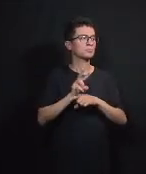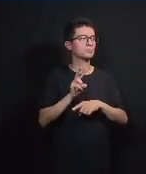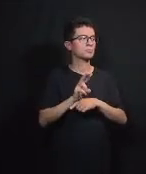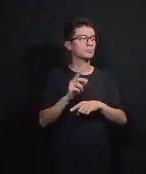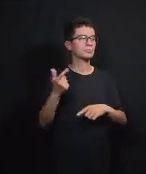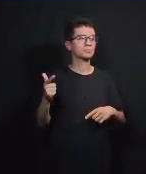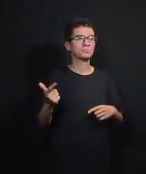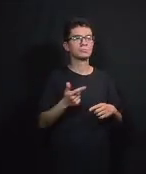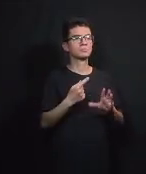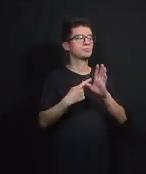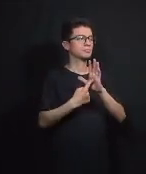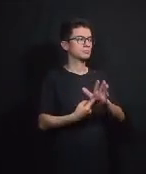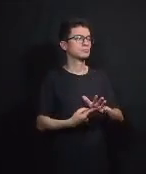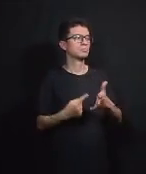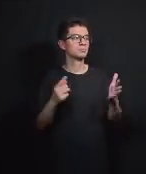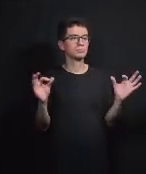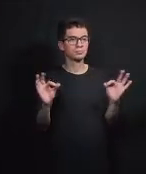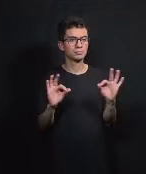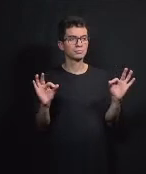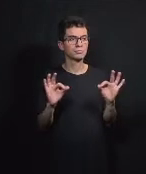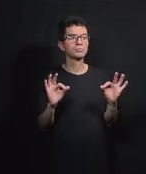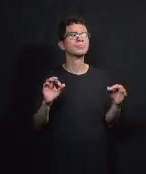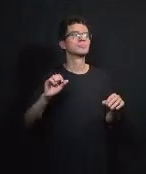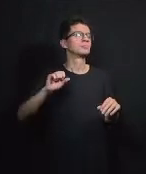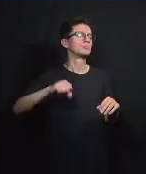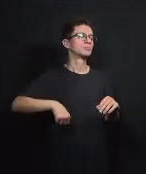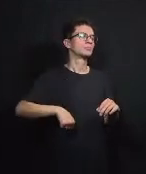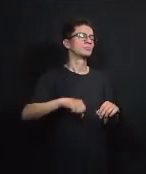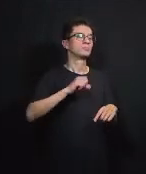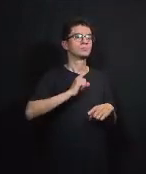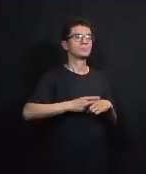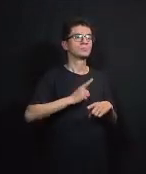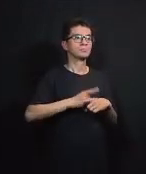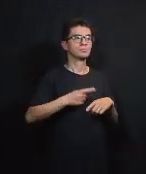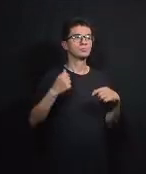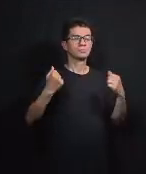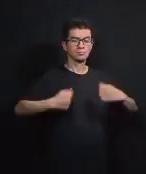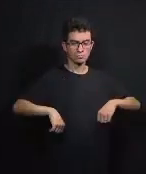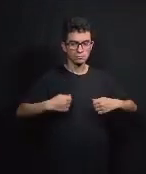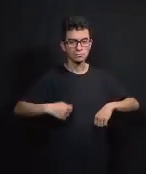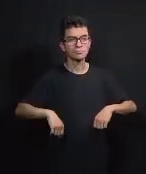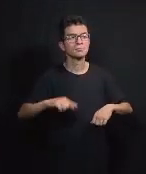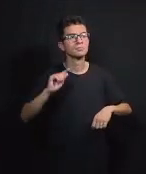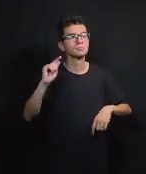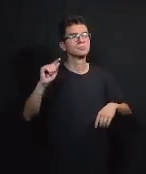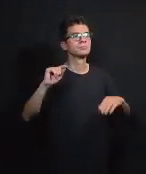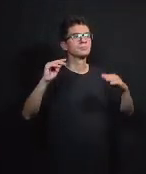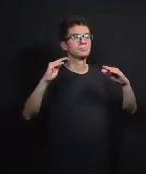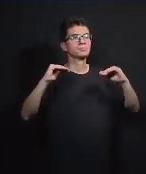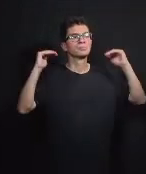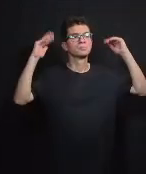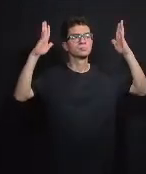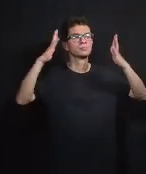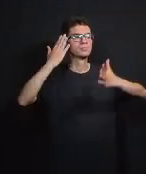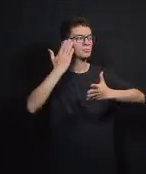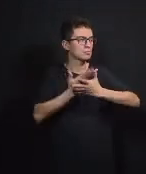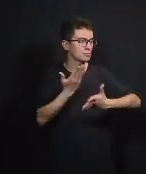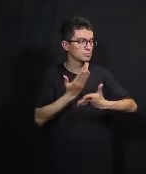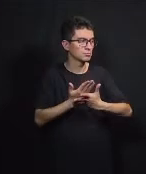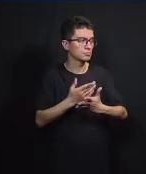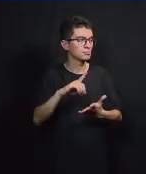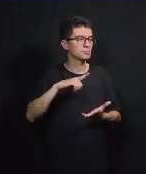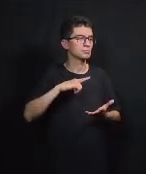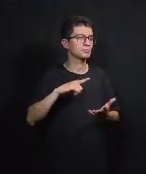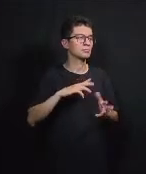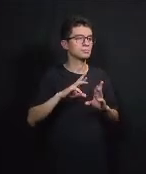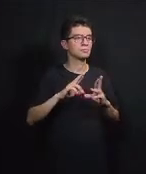aparentemente espontâneo, teve muito de espontâneo, sim, mas que ainda precisa ser mais estudado. Eu vejo opiniões muito